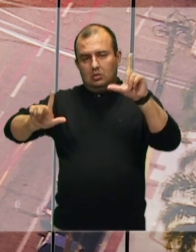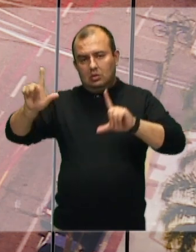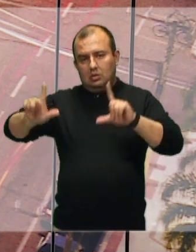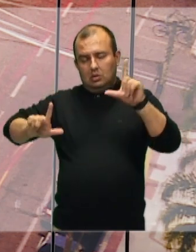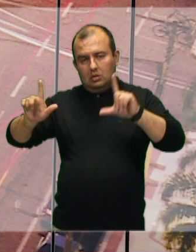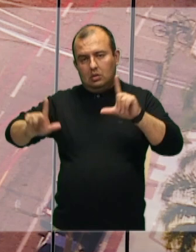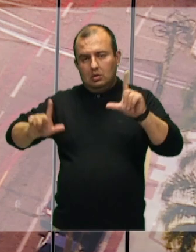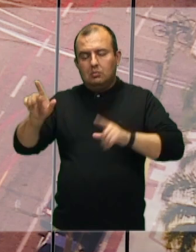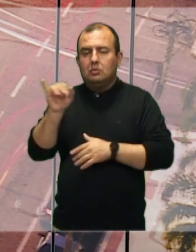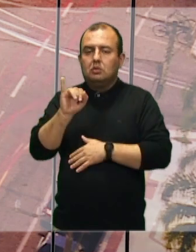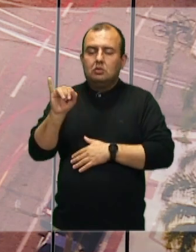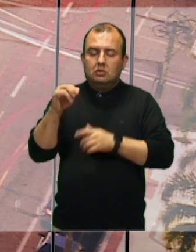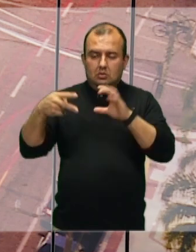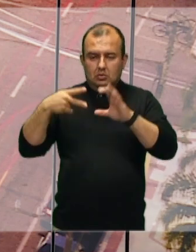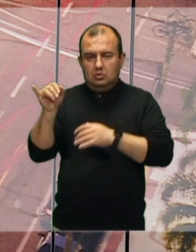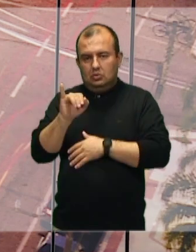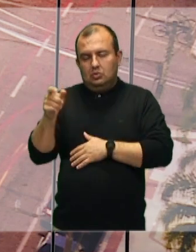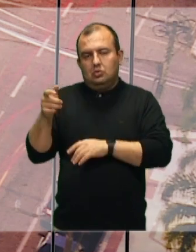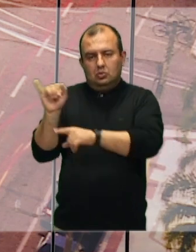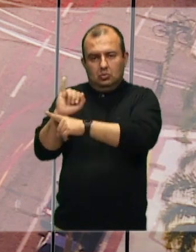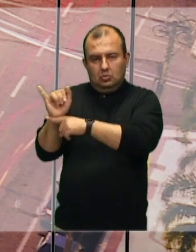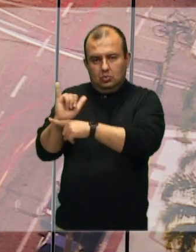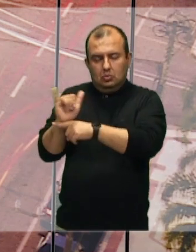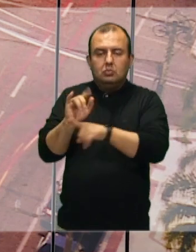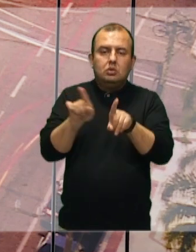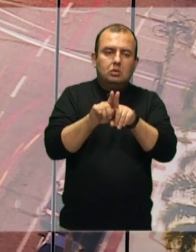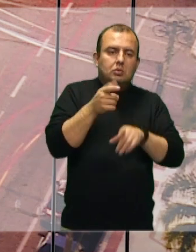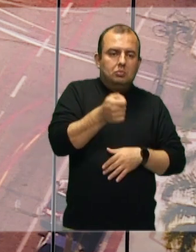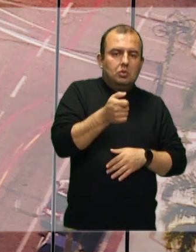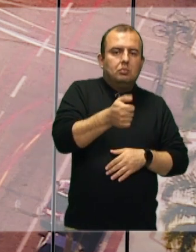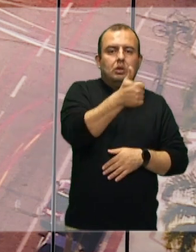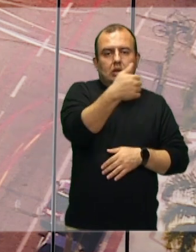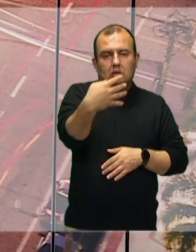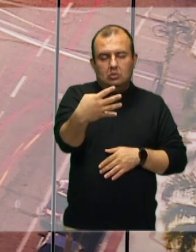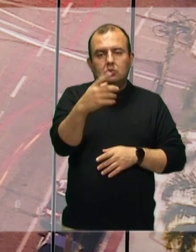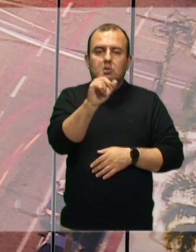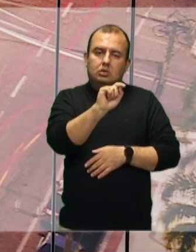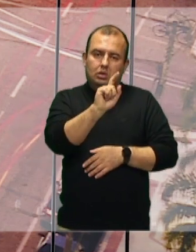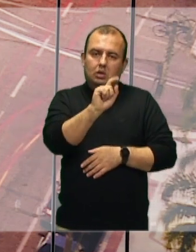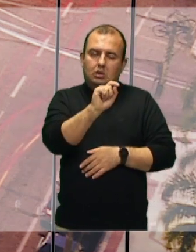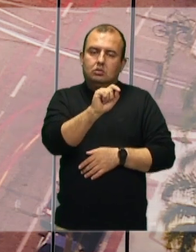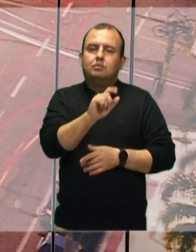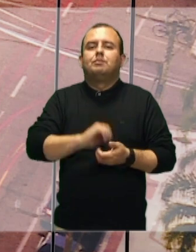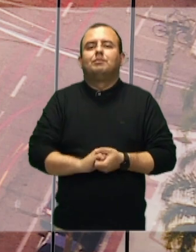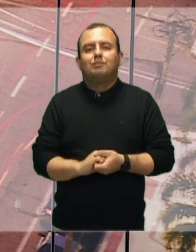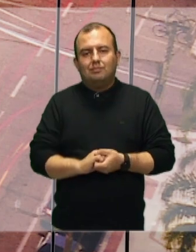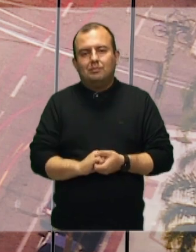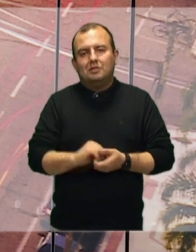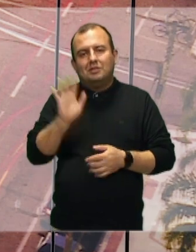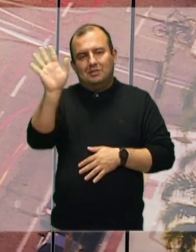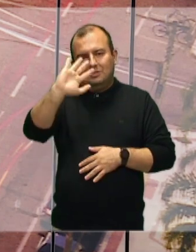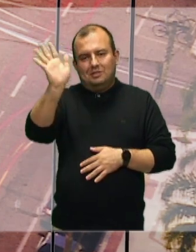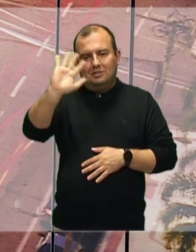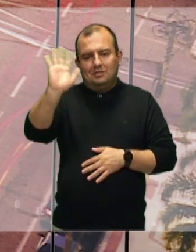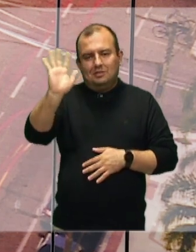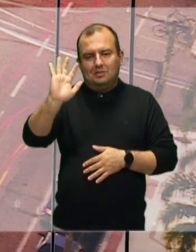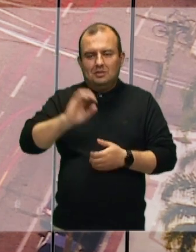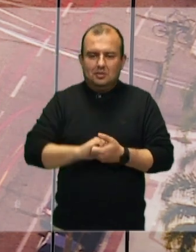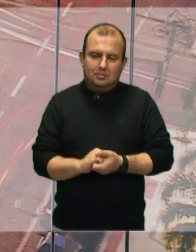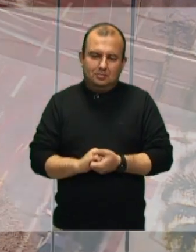Vereadores de Itajaí, no YouTube e também pelo canal 14 da Claro TV. Até a próxima.